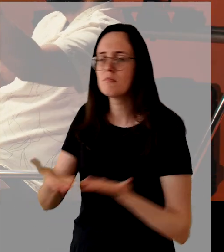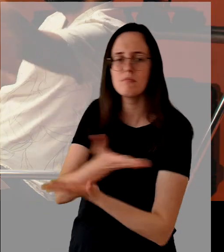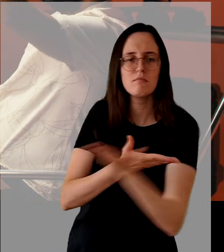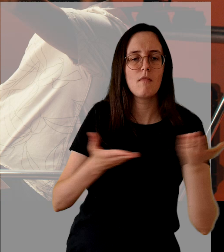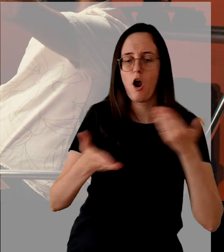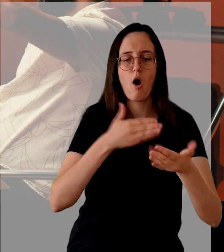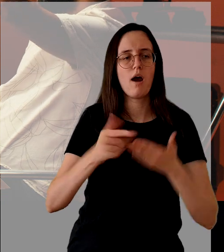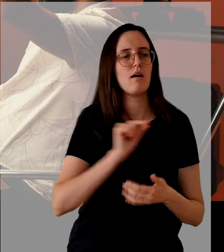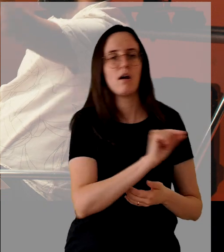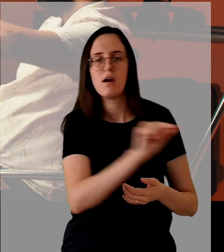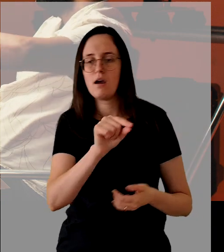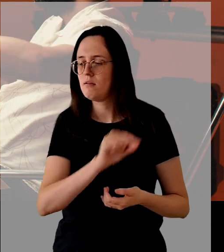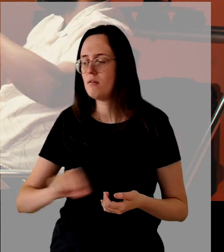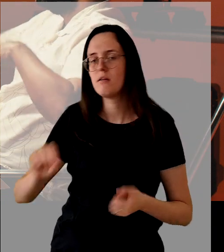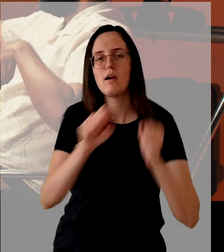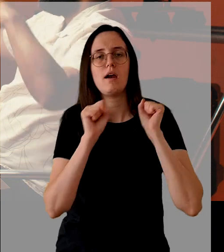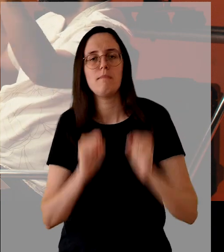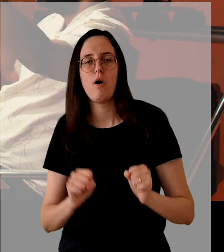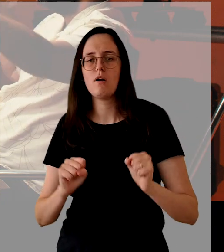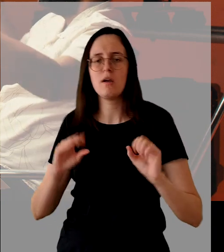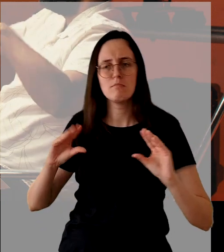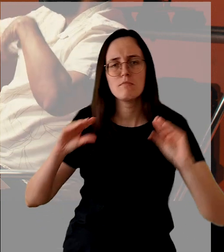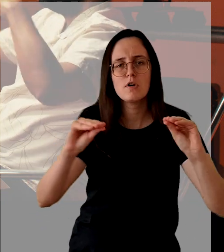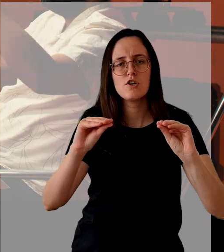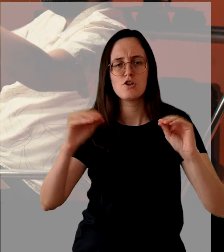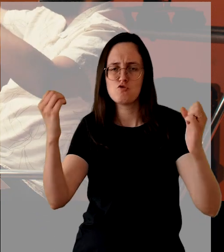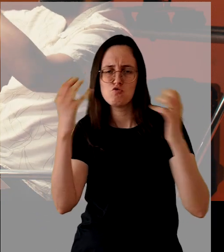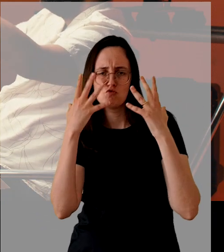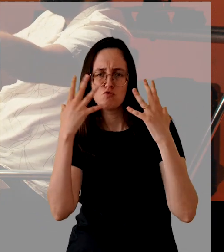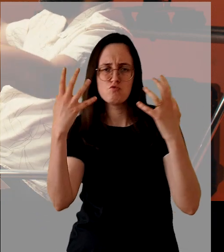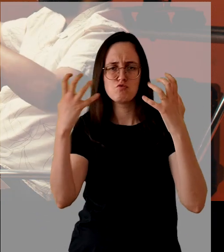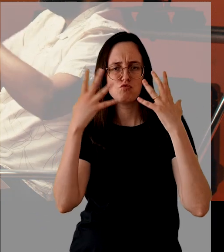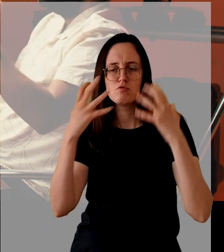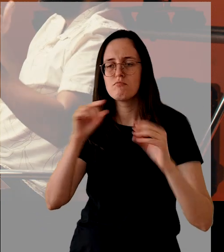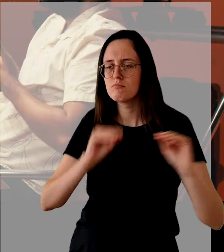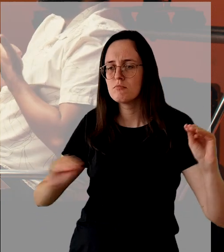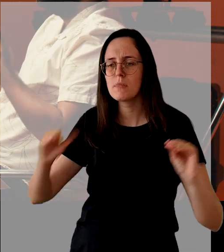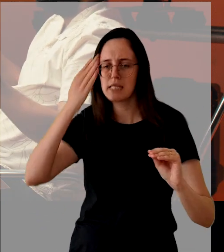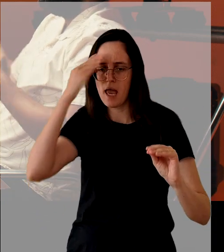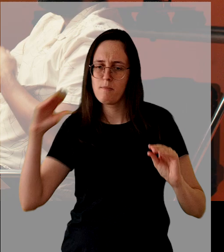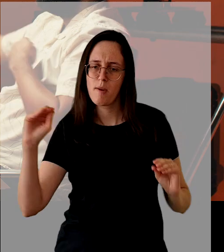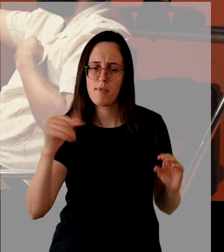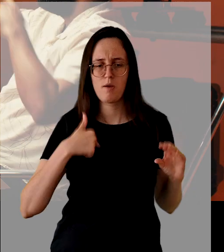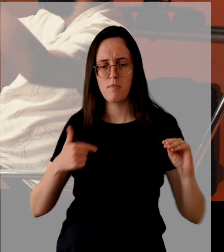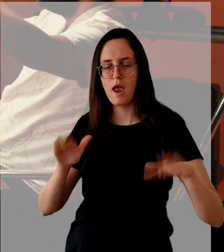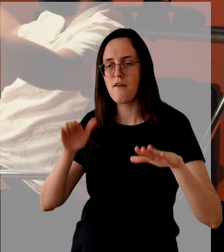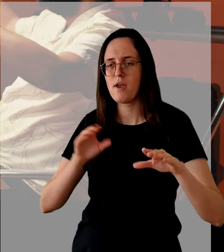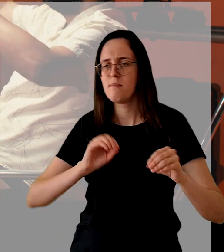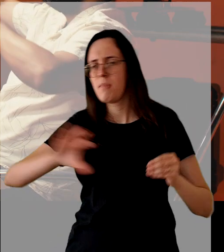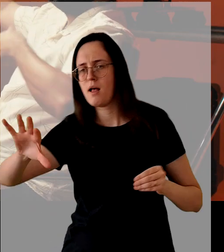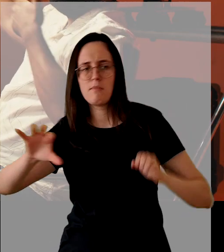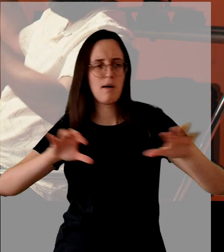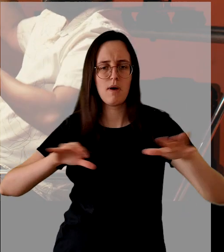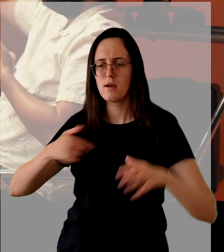um podia ali e dimerizar e coisa e tal, quem tivesse mais fácil ali junto comigo, mais perto, porque às vezes está todo mundo para